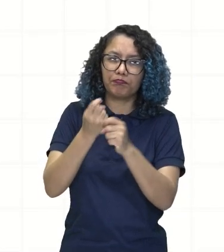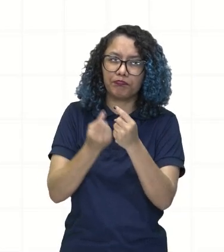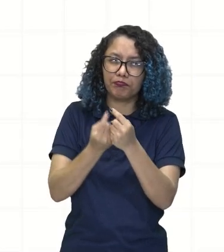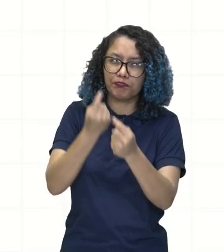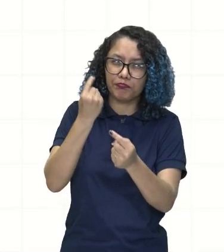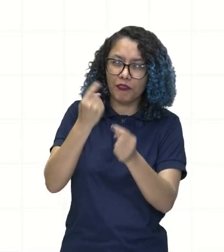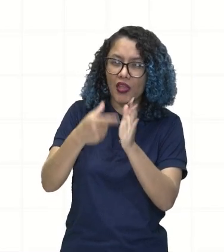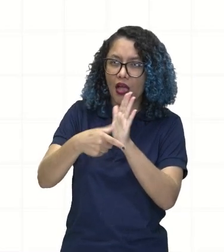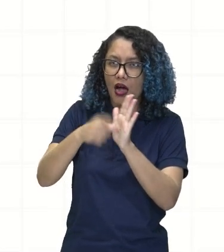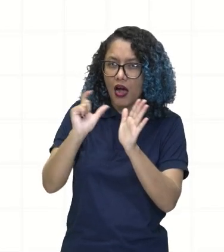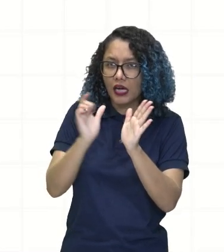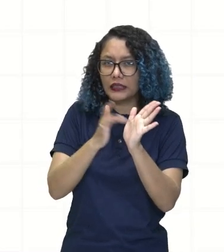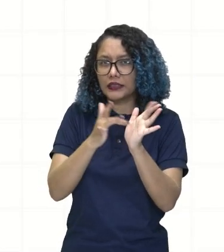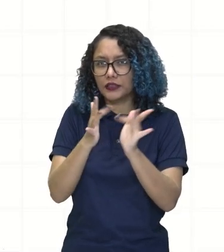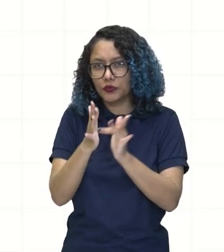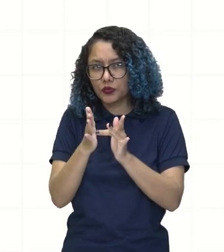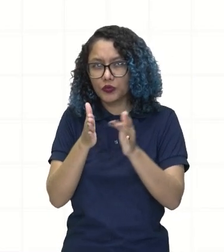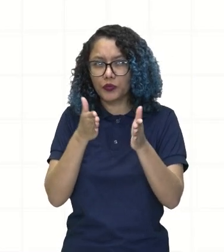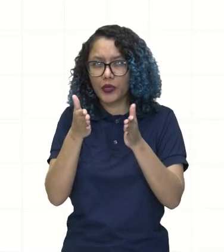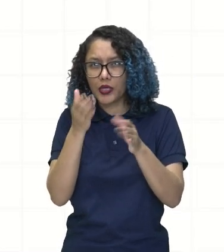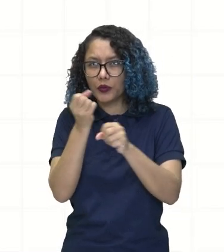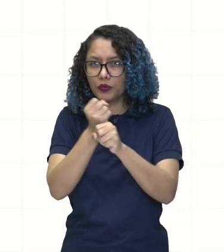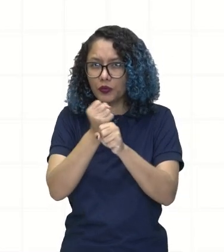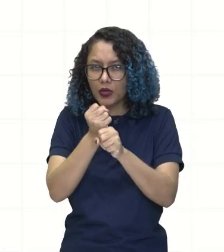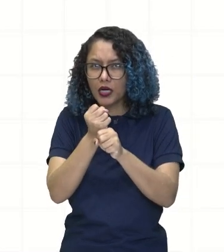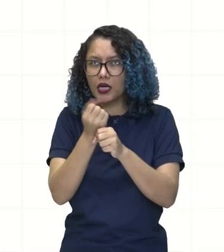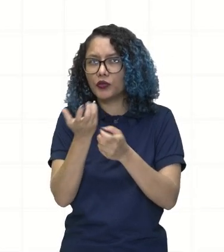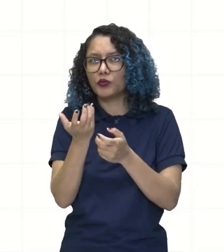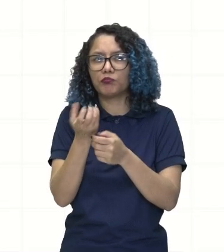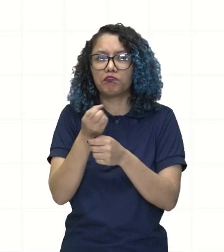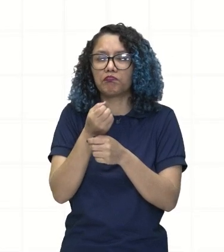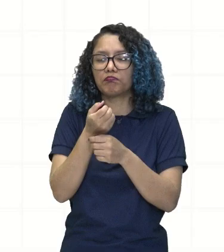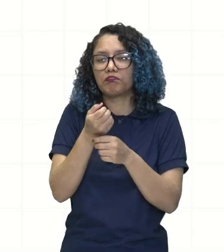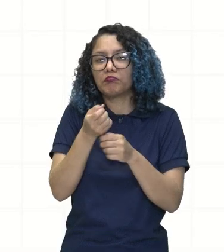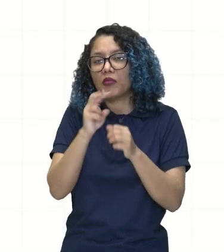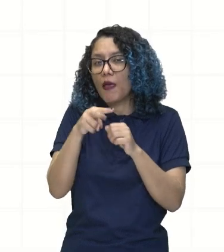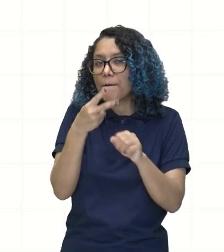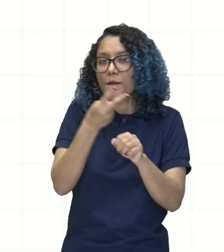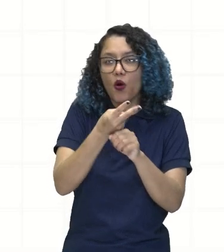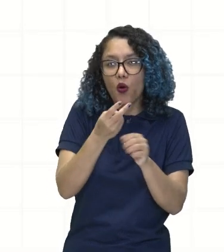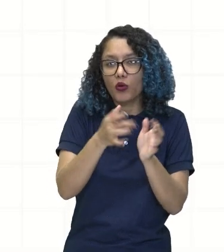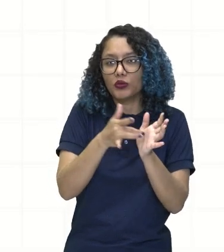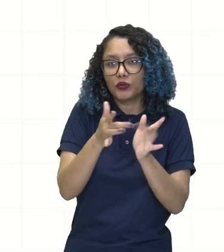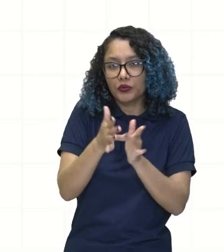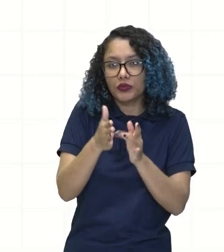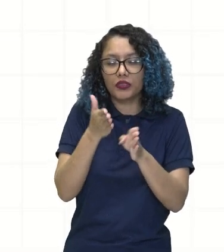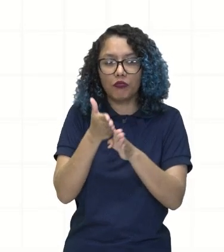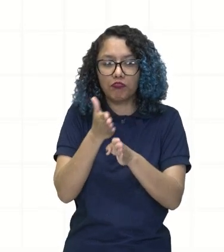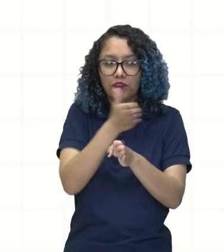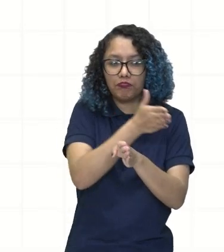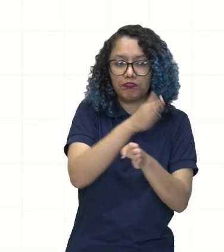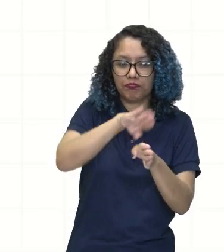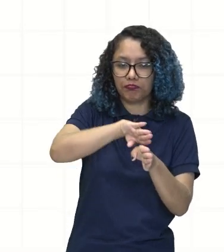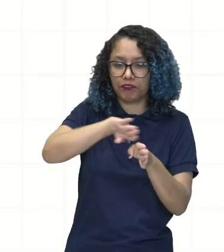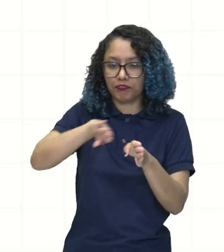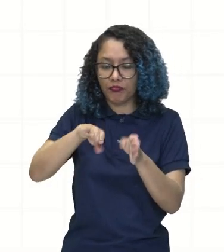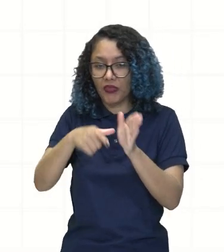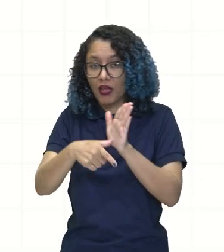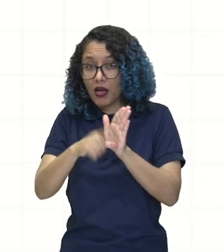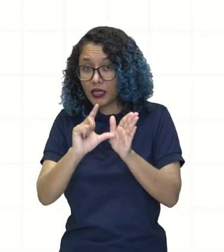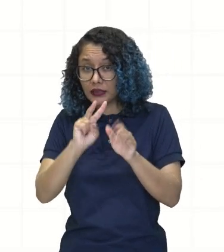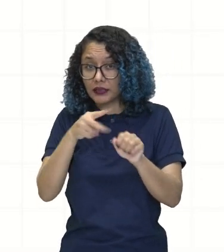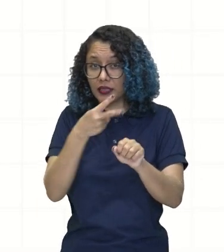de Cristo, né? Tanto tempo depois de Cristo, né? Então, os antes de Cristo a gente pode também representar ali com